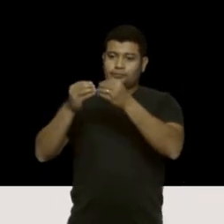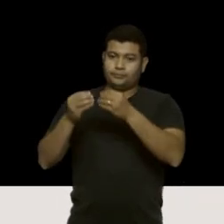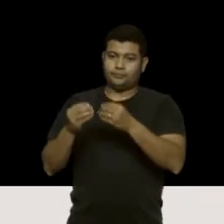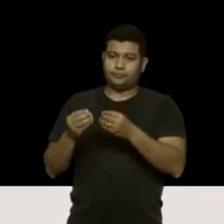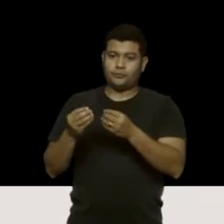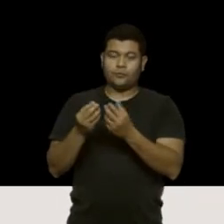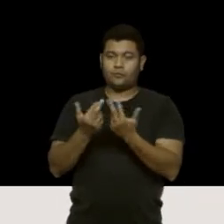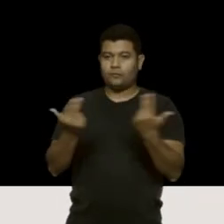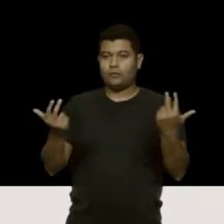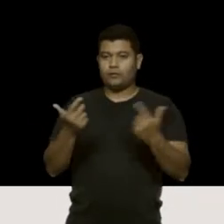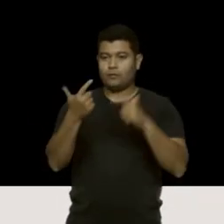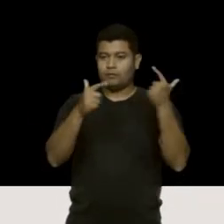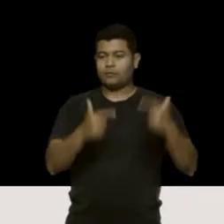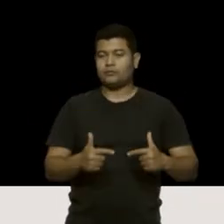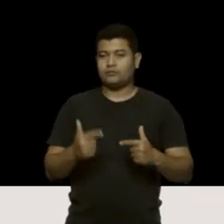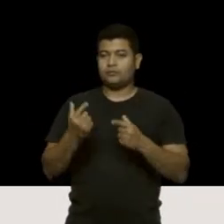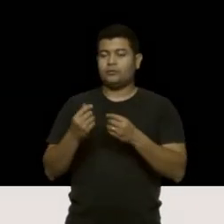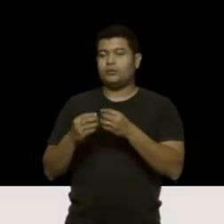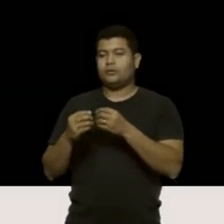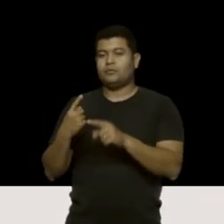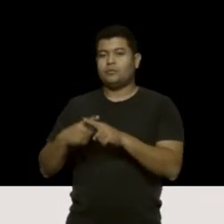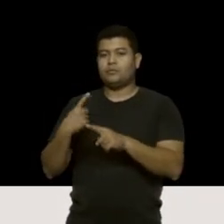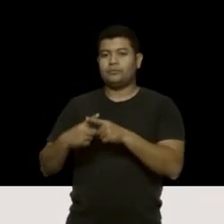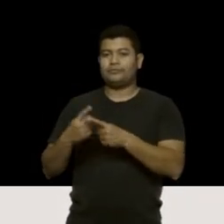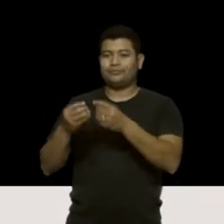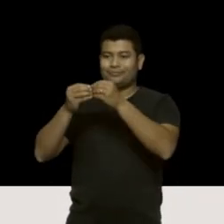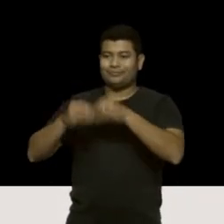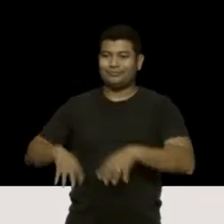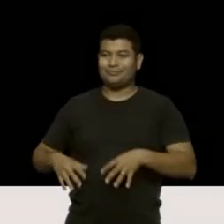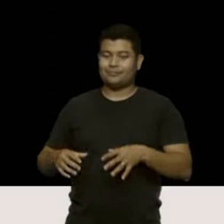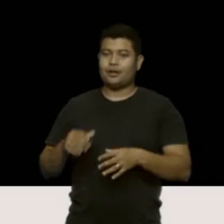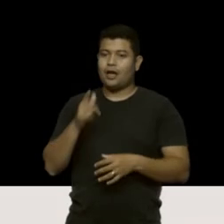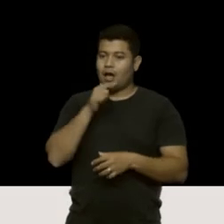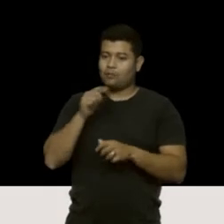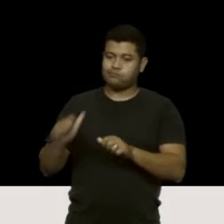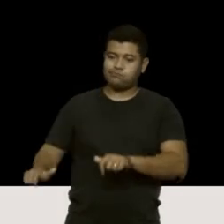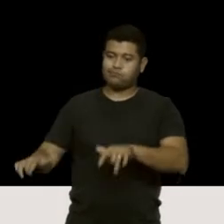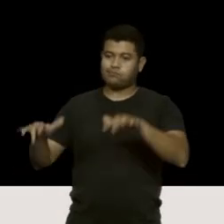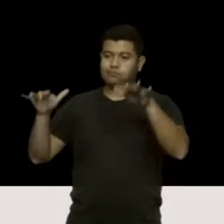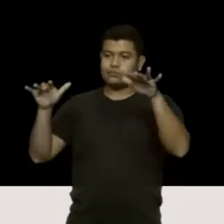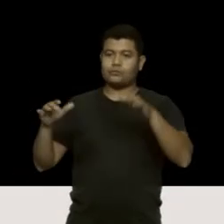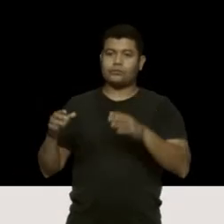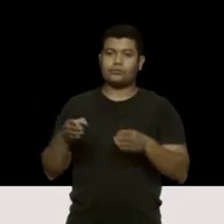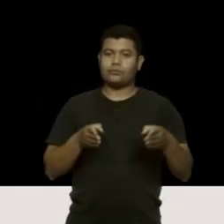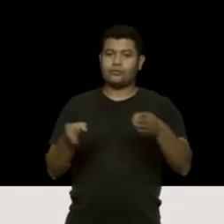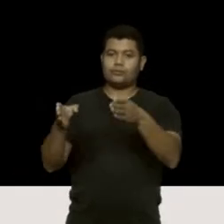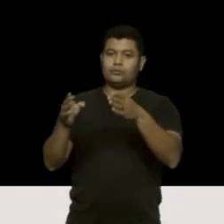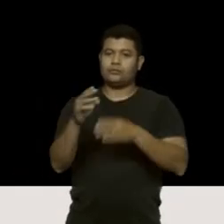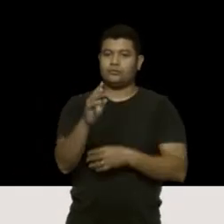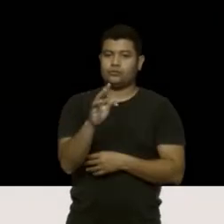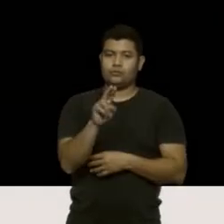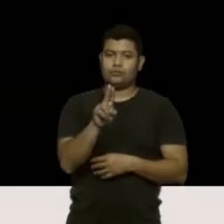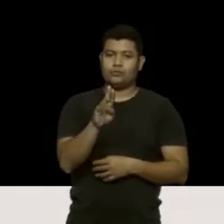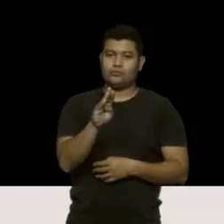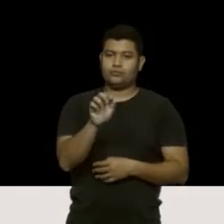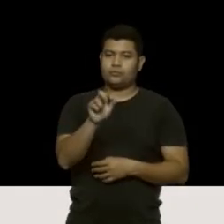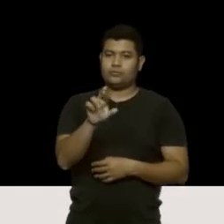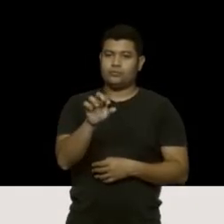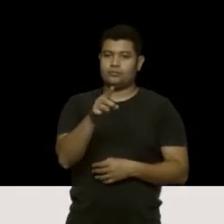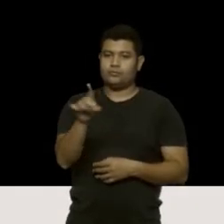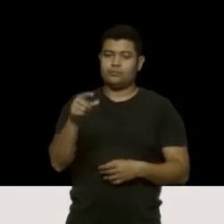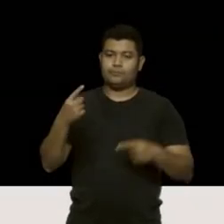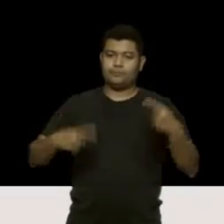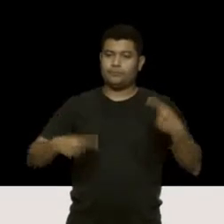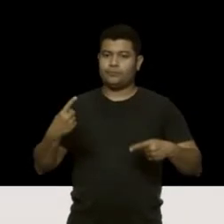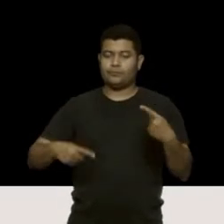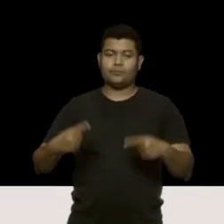enchentes decorrentes das fortes chuvas e do transbordamento do rio Tubarão. Em discussão, em